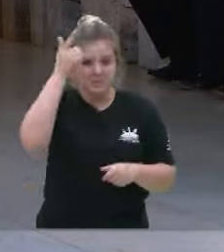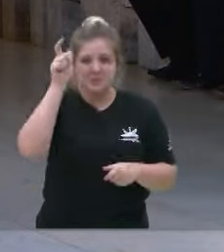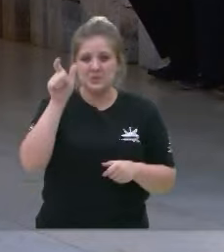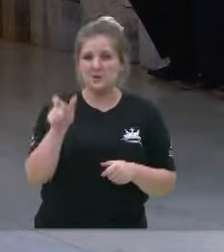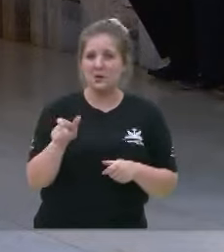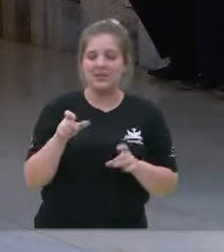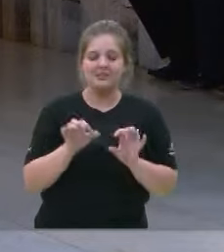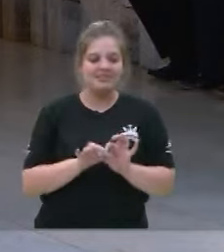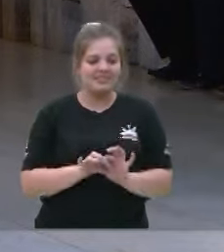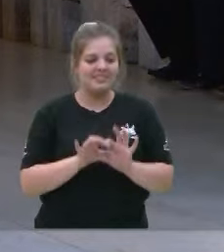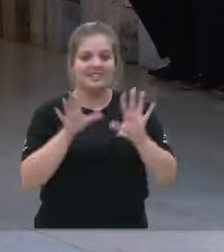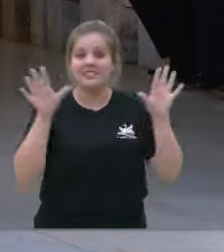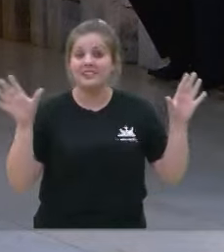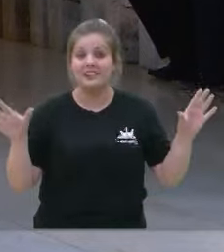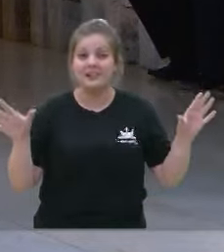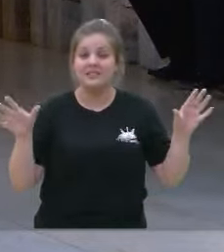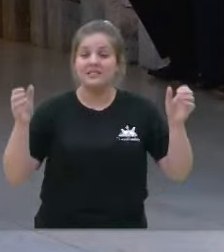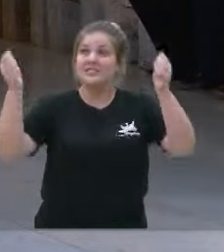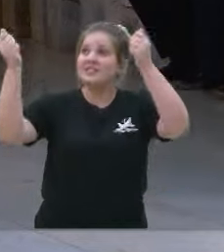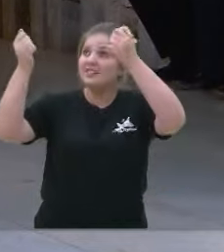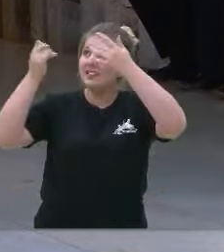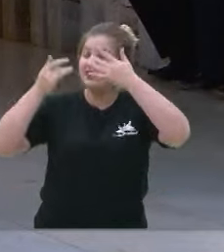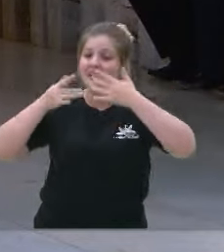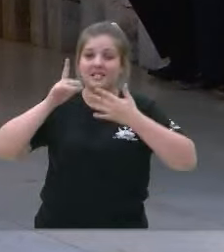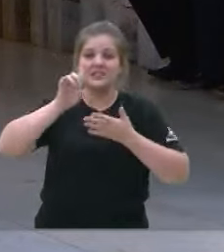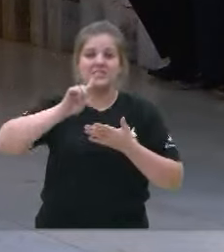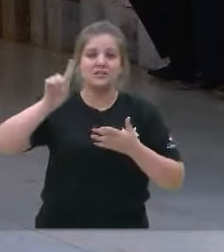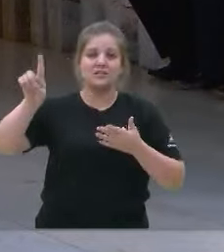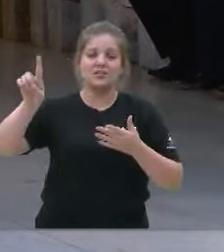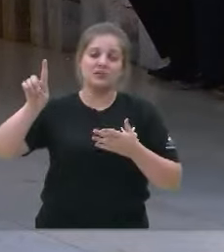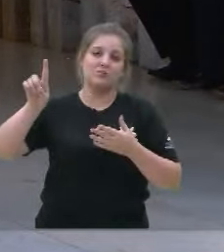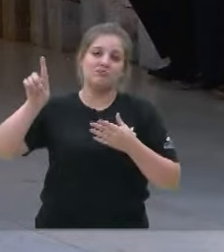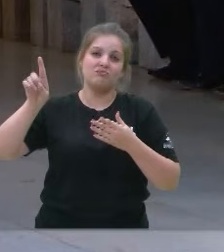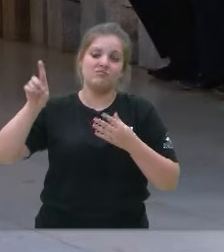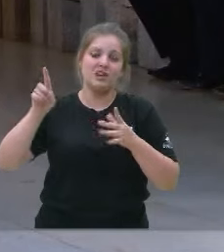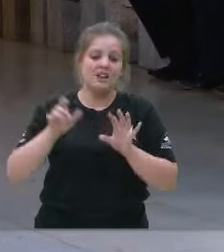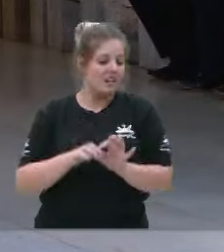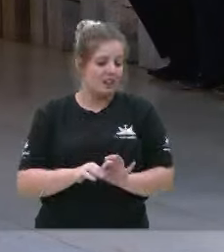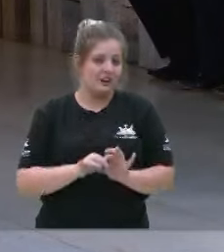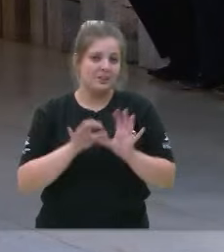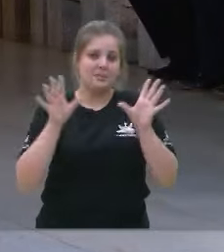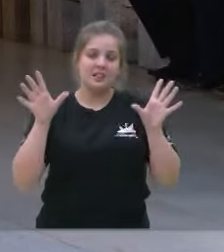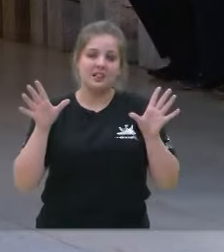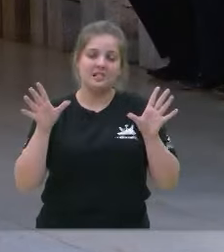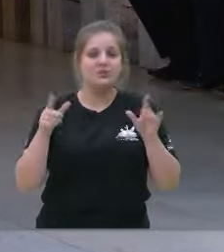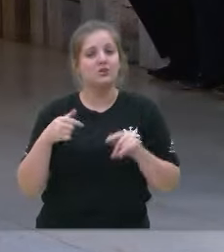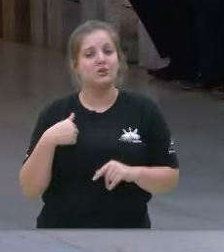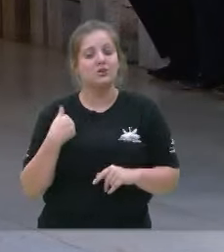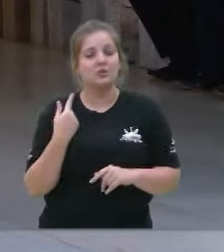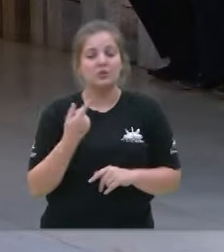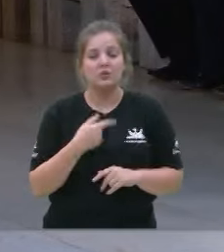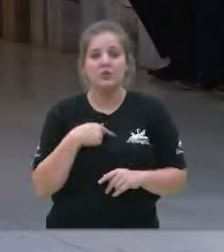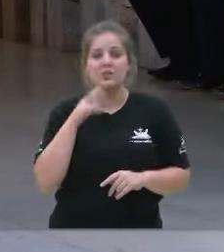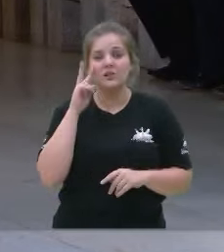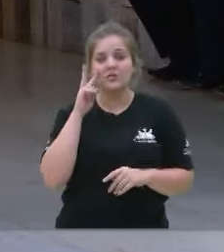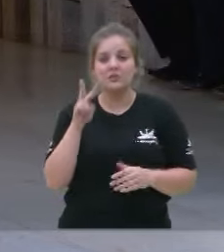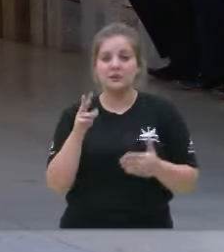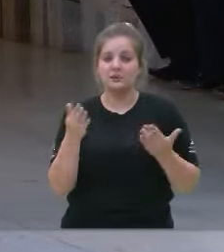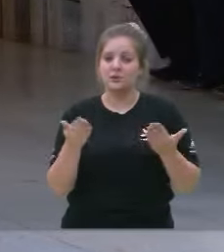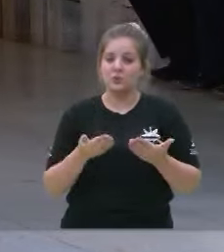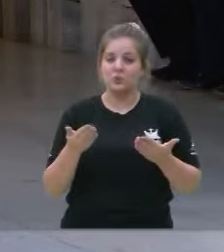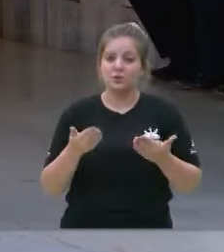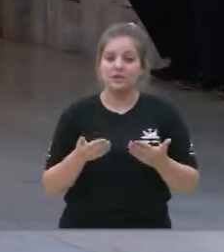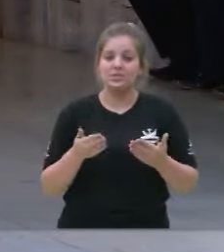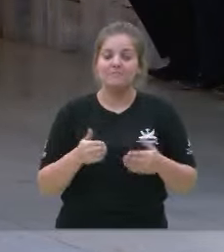graça e pela graça do Senhor e hoje vemos na primeira leitura já